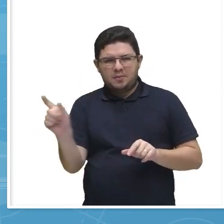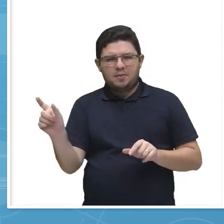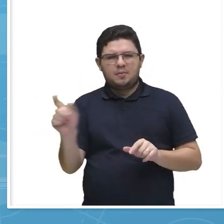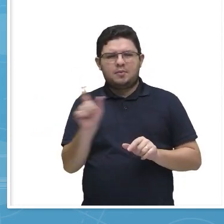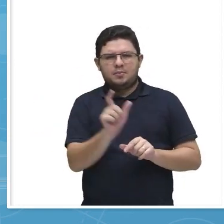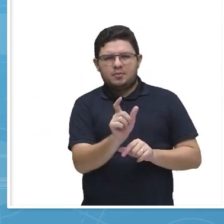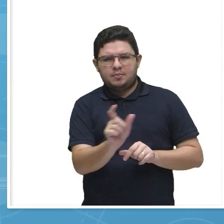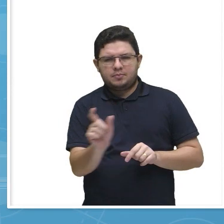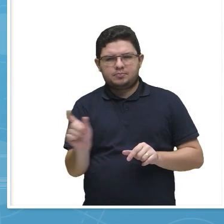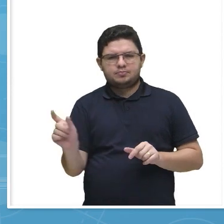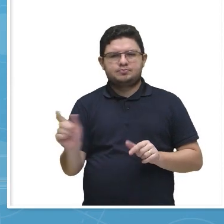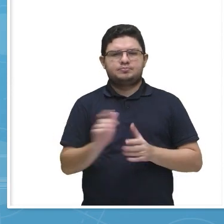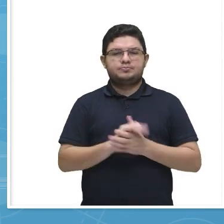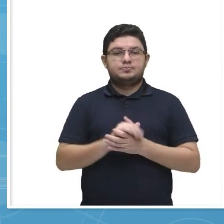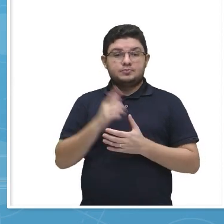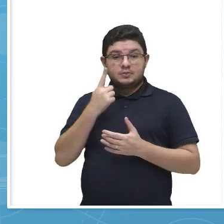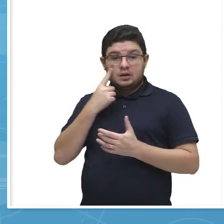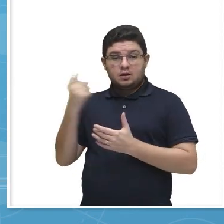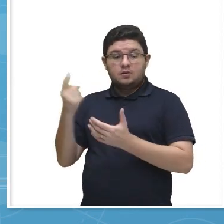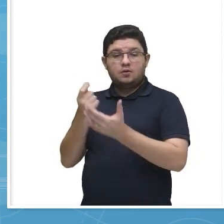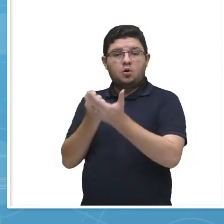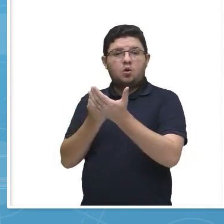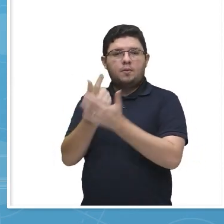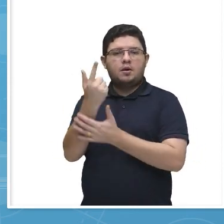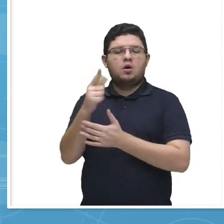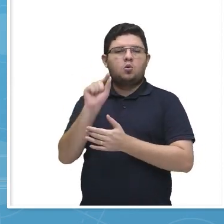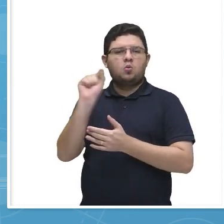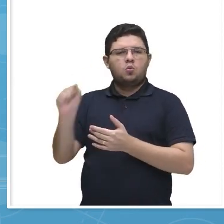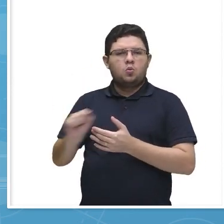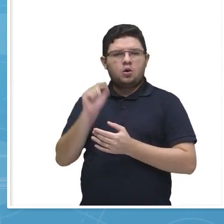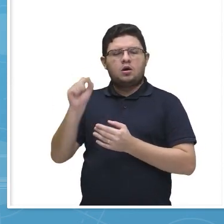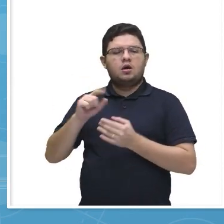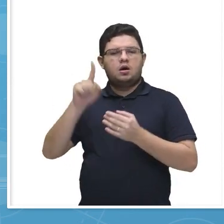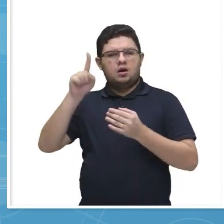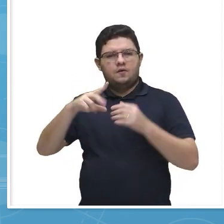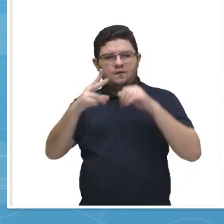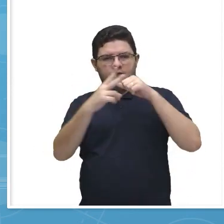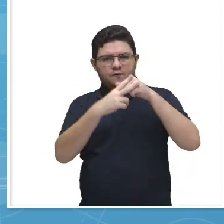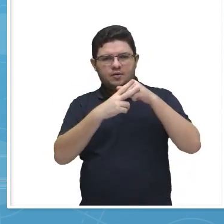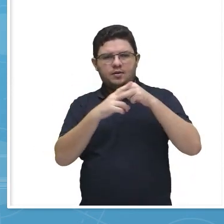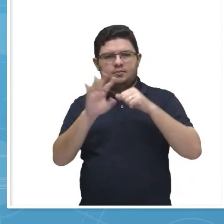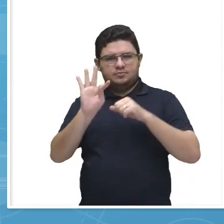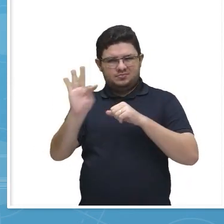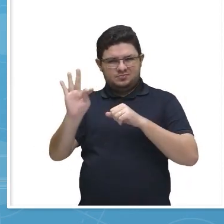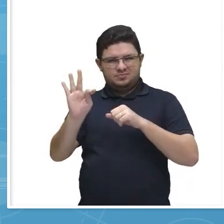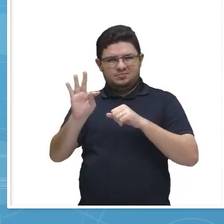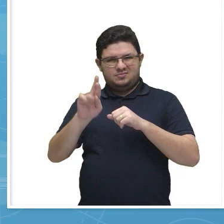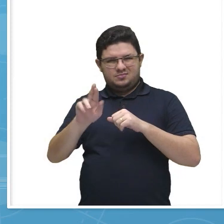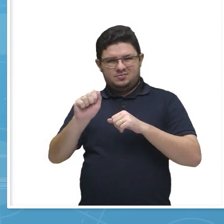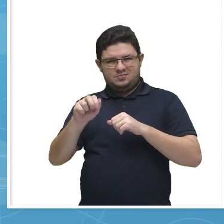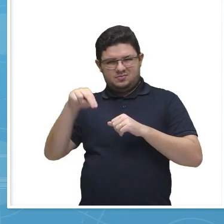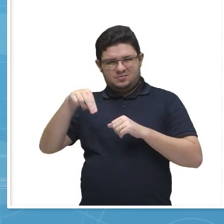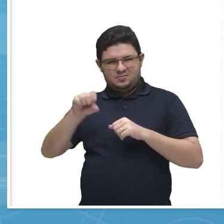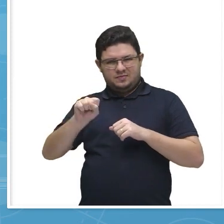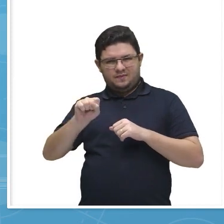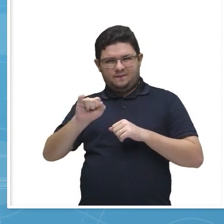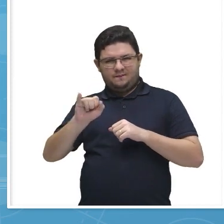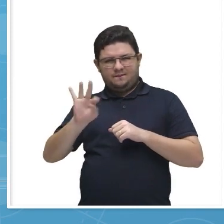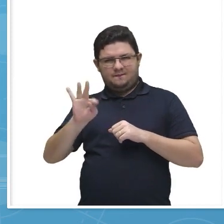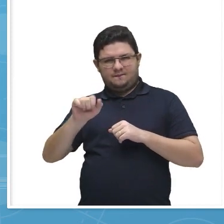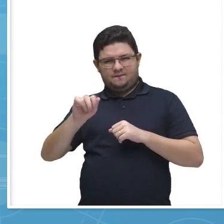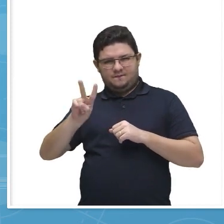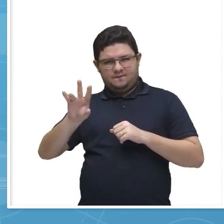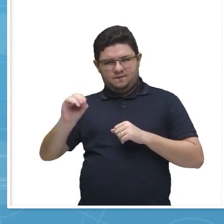que comprar é um verbo transitivo, porque precisa de complemento. Então, se precisa